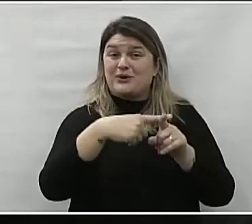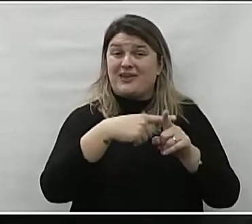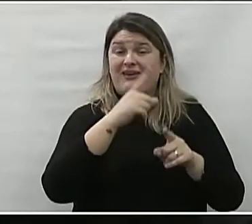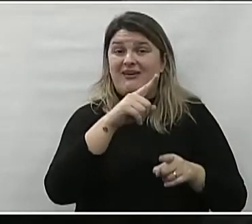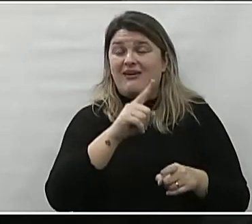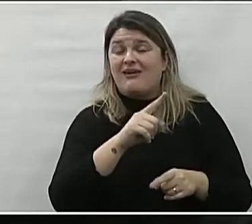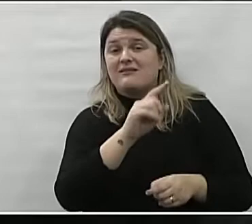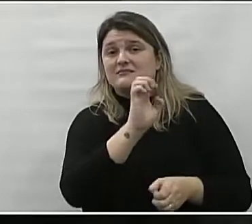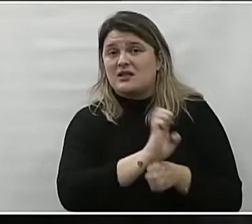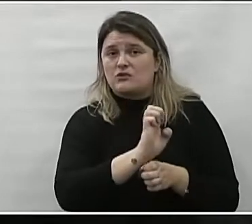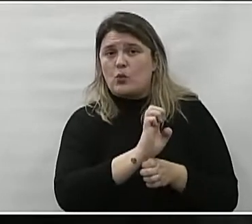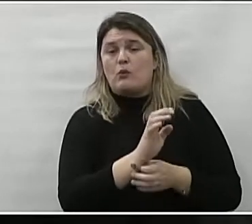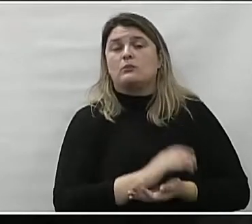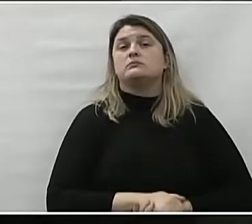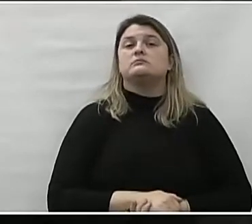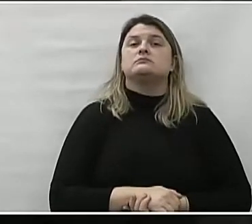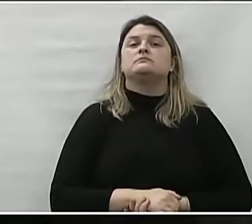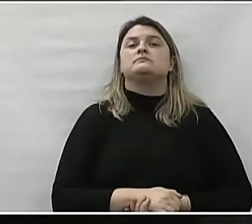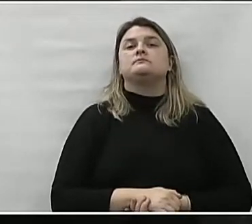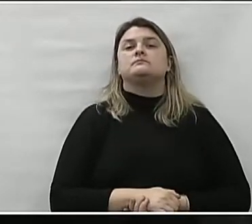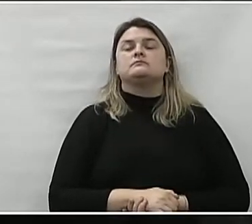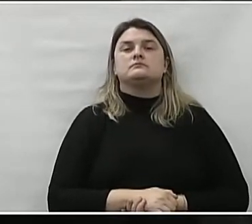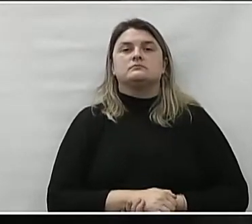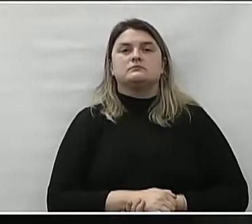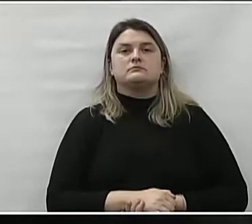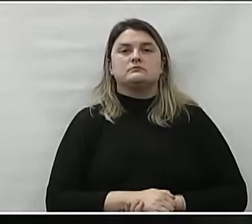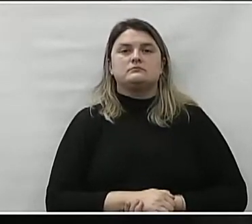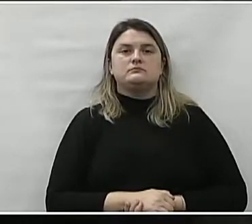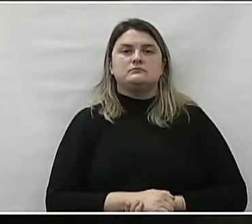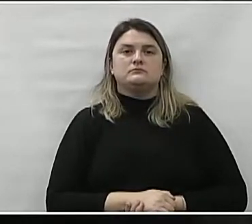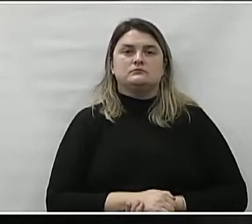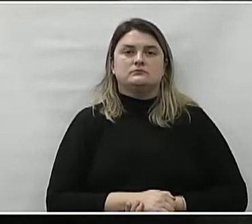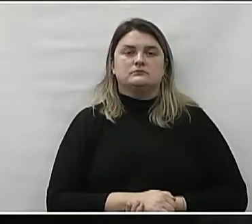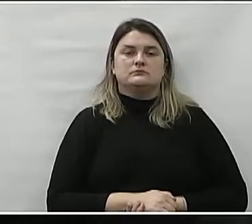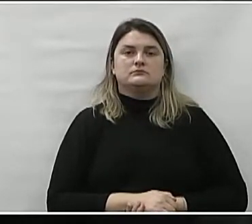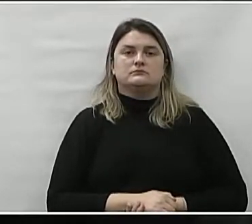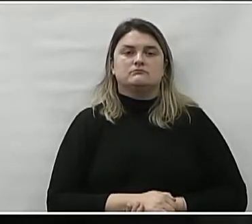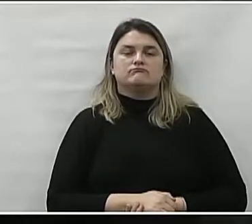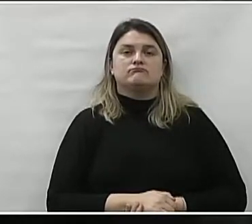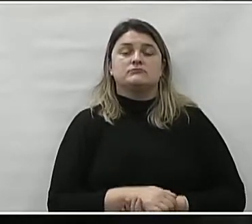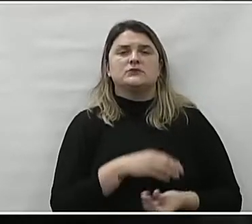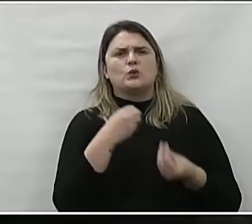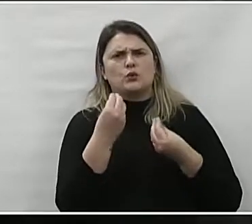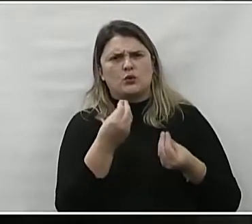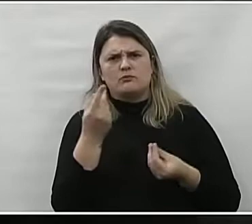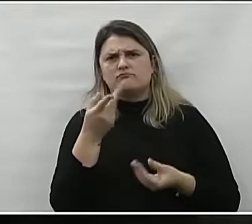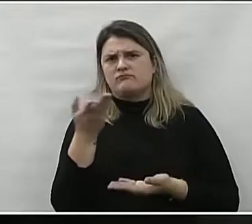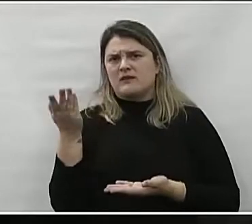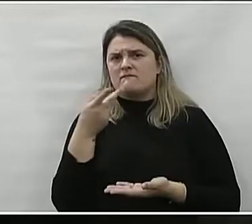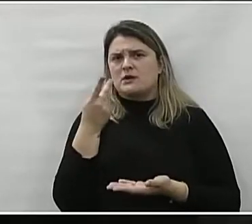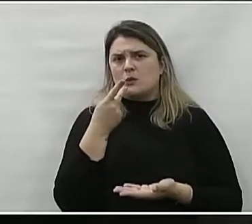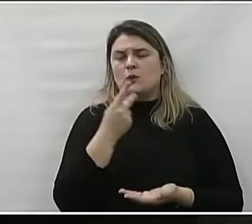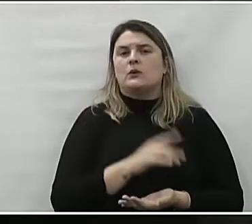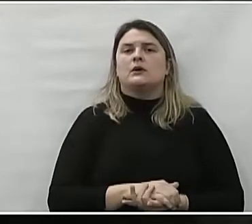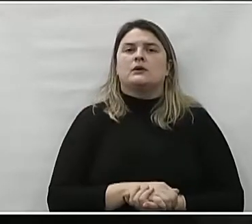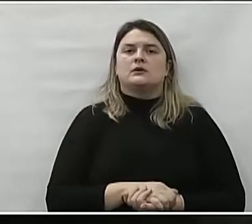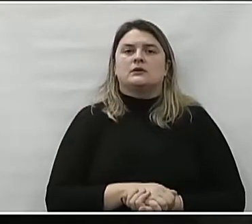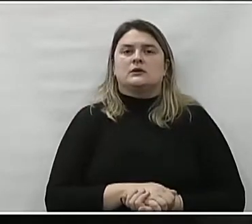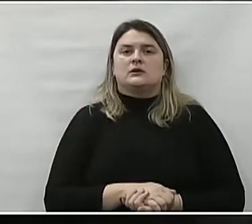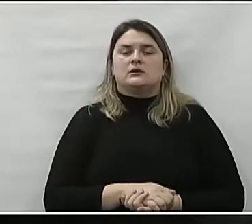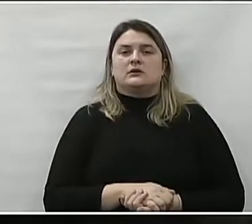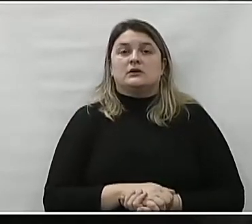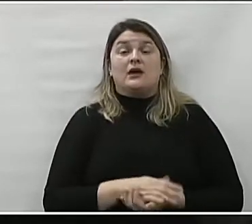tribo do Porto Vitória e é e lógico né que me foi citado aqui realmente